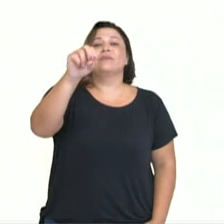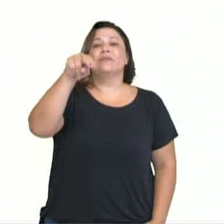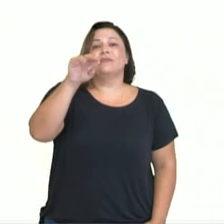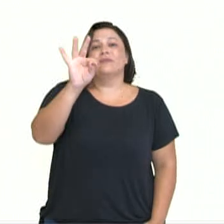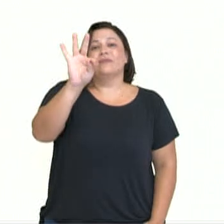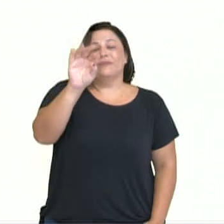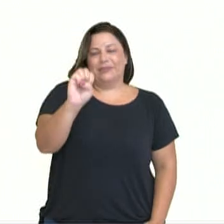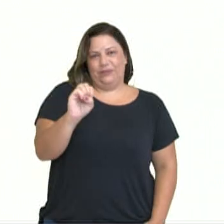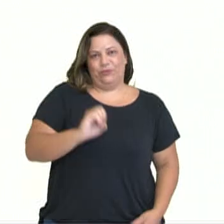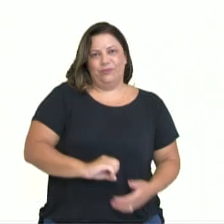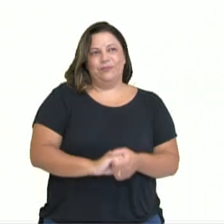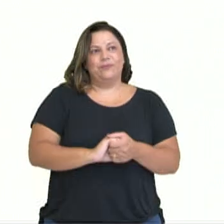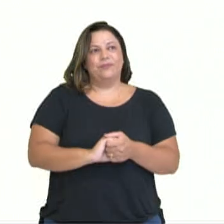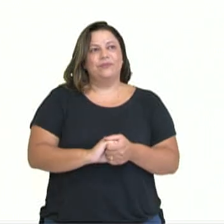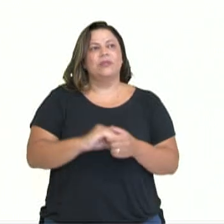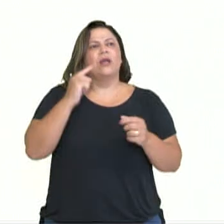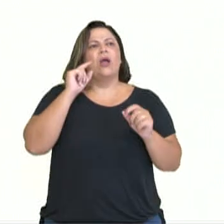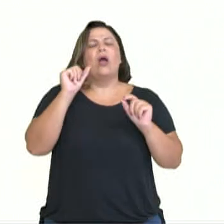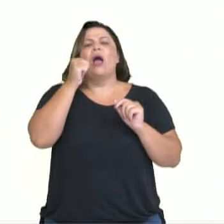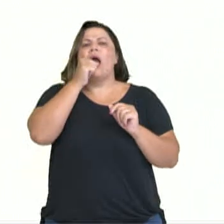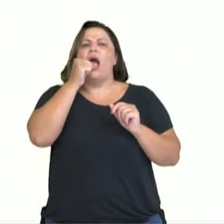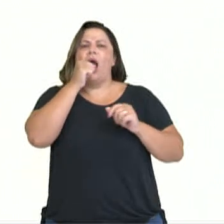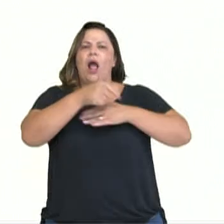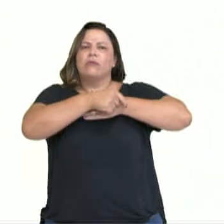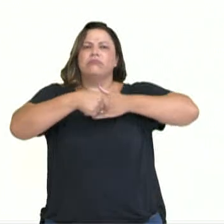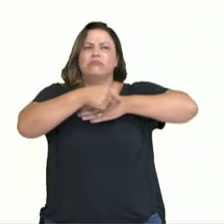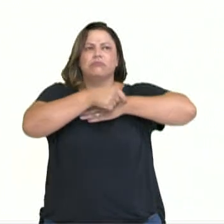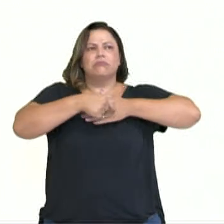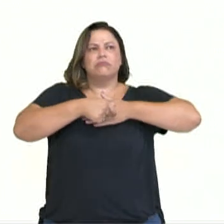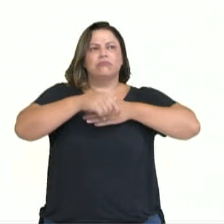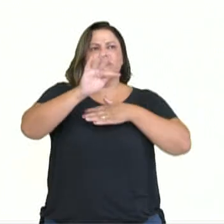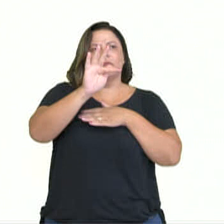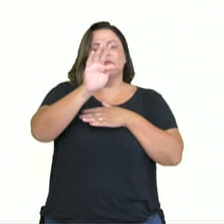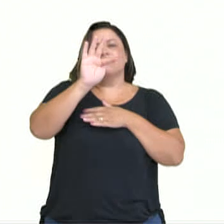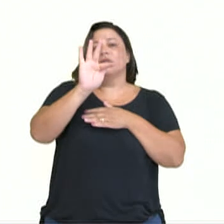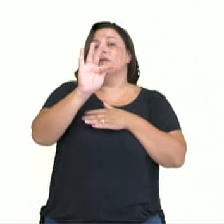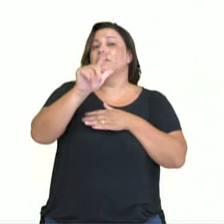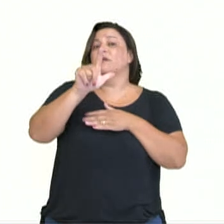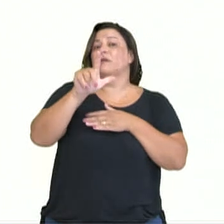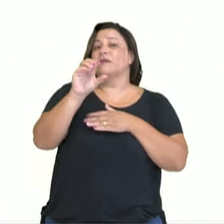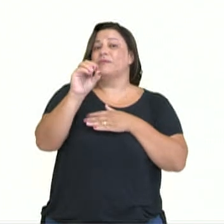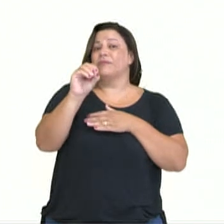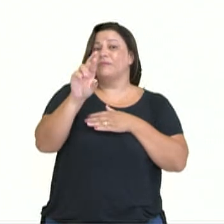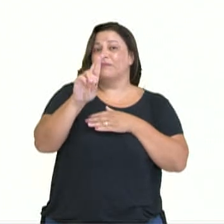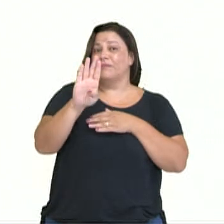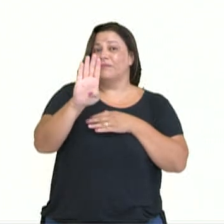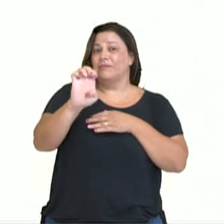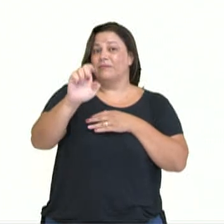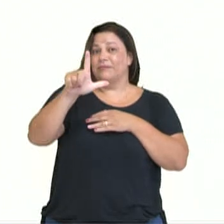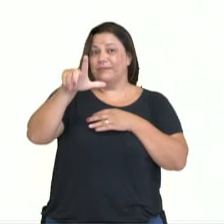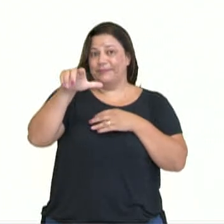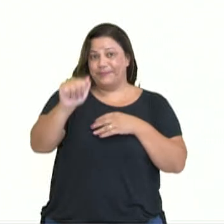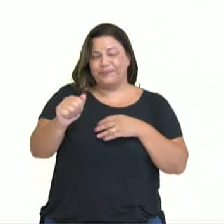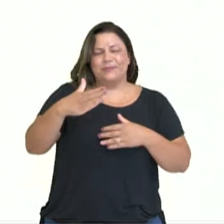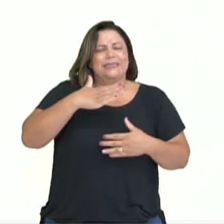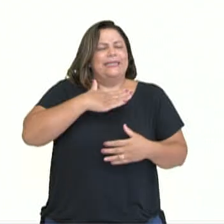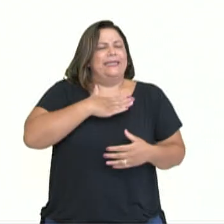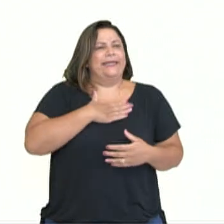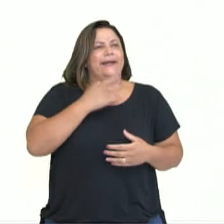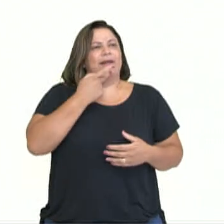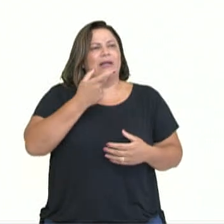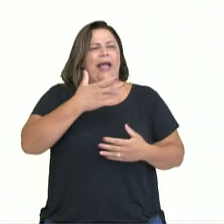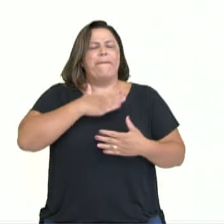soneto aqui da Florbela Espanca, para vocês verem como se estrutura isso. A minha alma ardente é uma fogueira